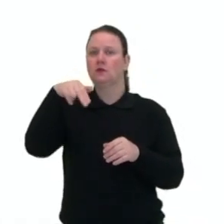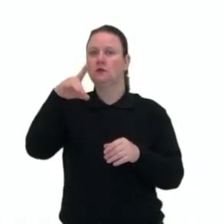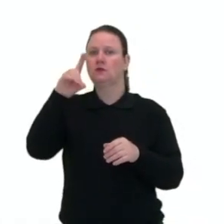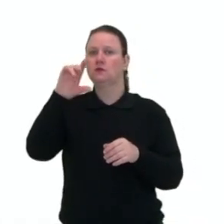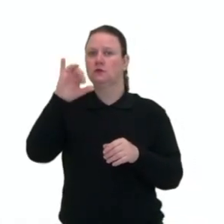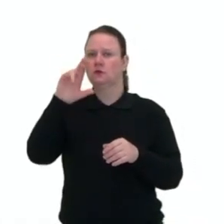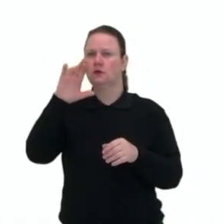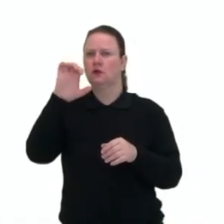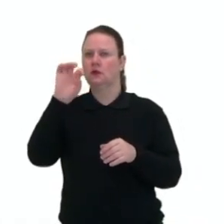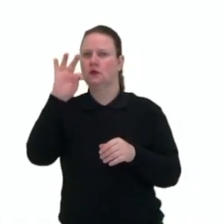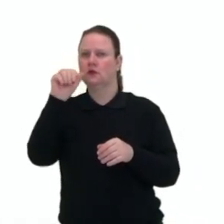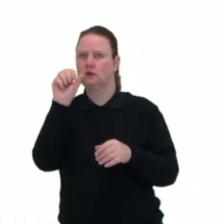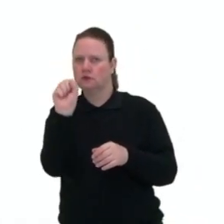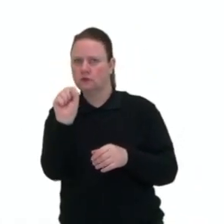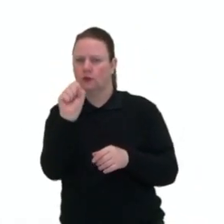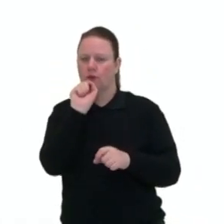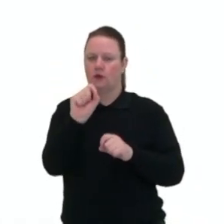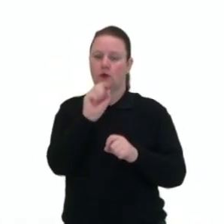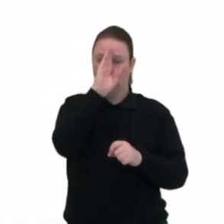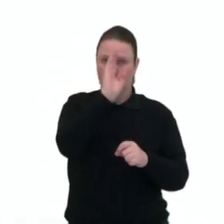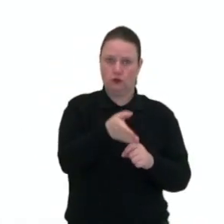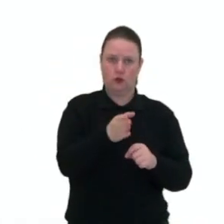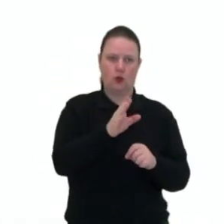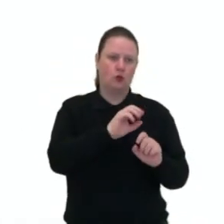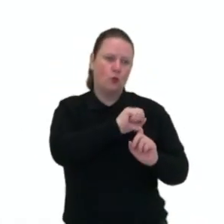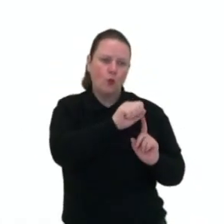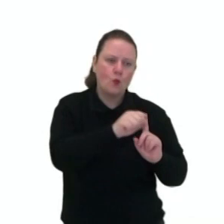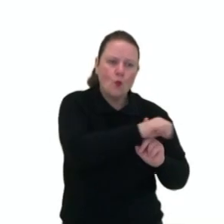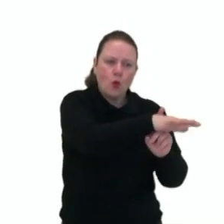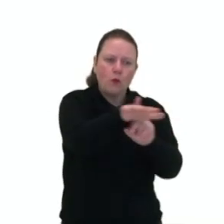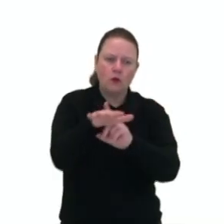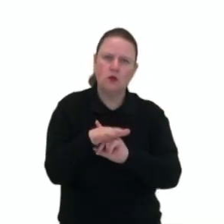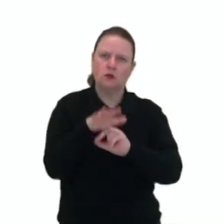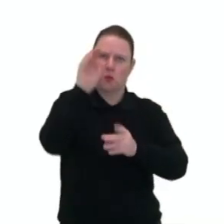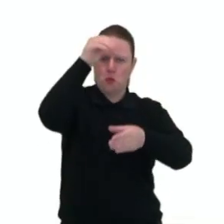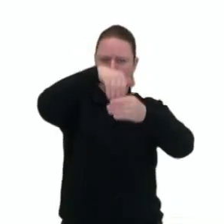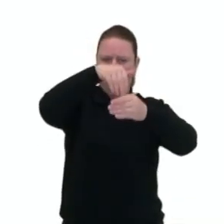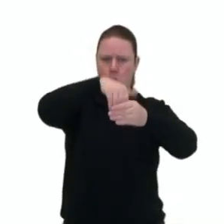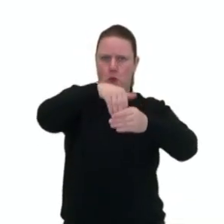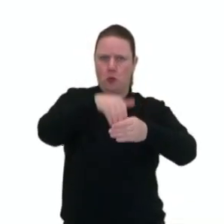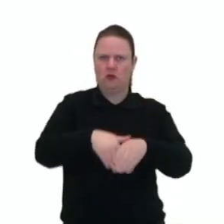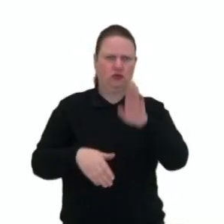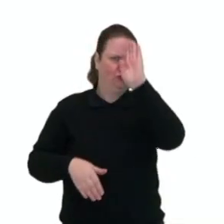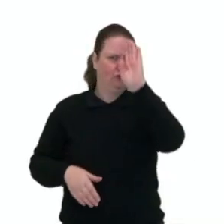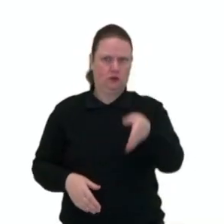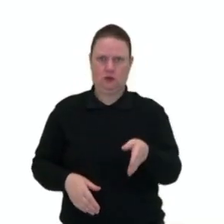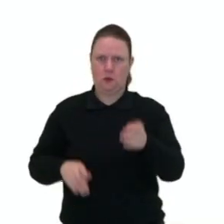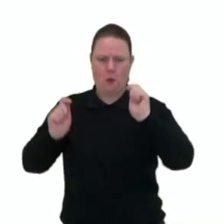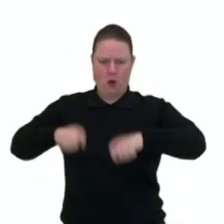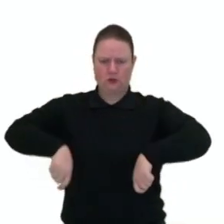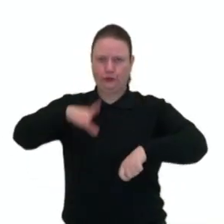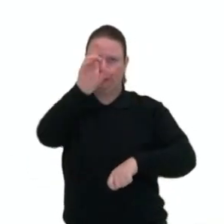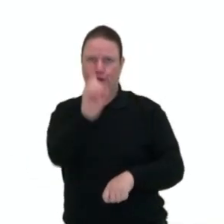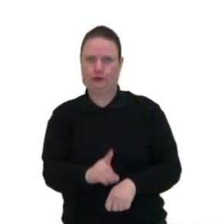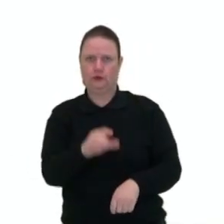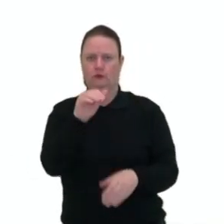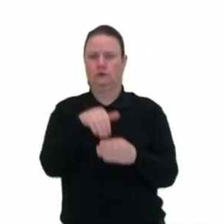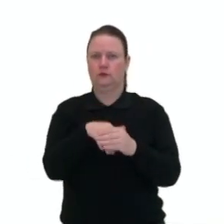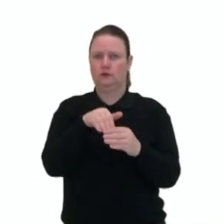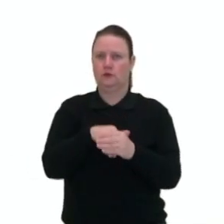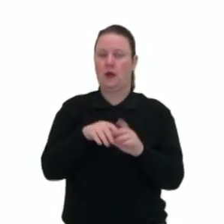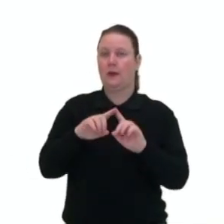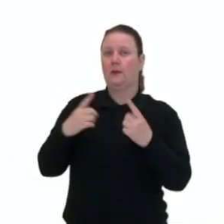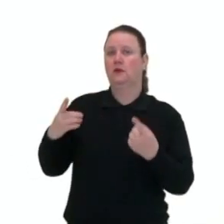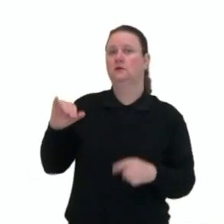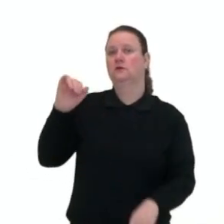diretas acontecem quando os cidadãos votam nos candidatos de sua preferência diretamente. Já as eleições